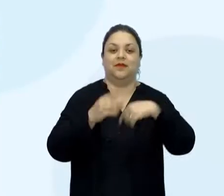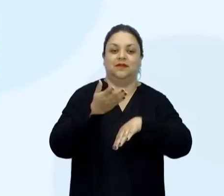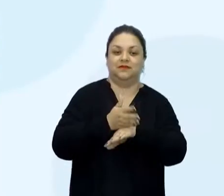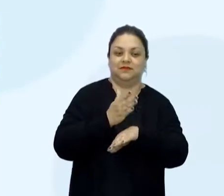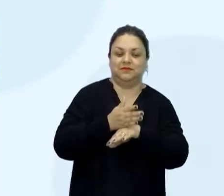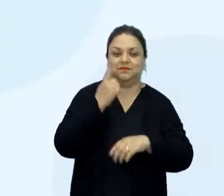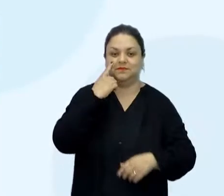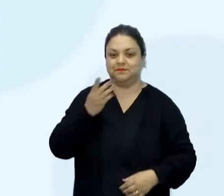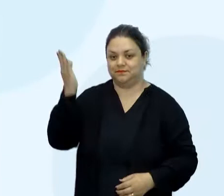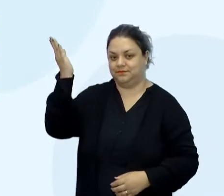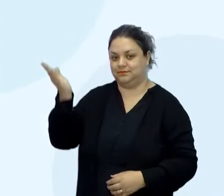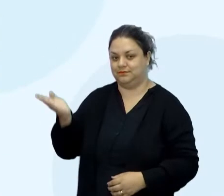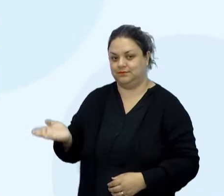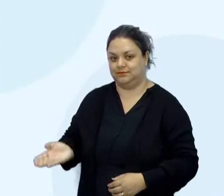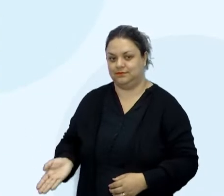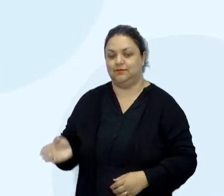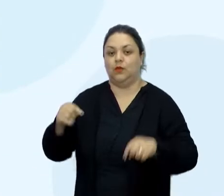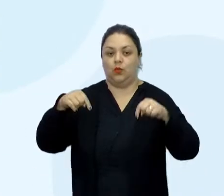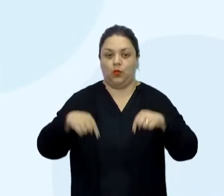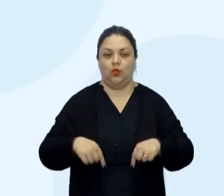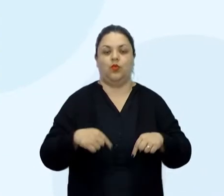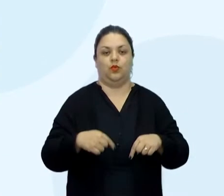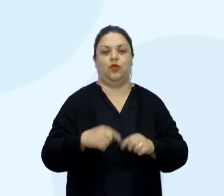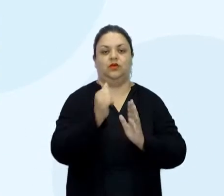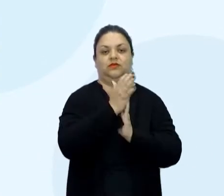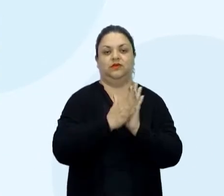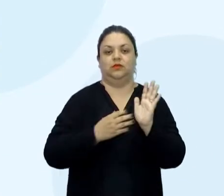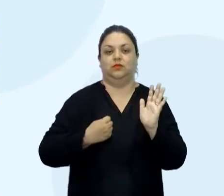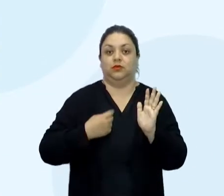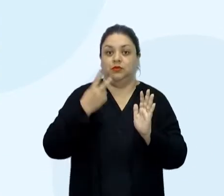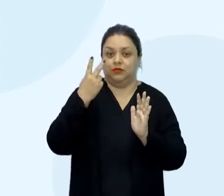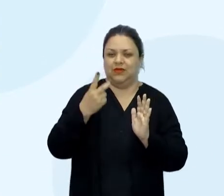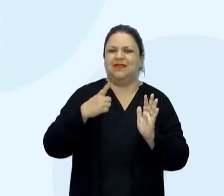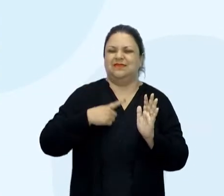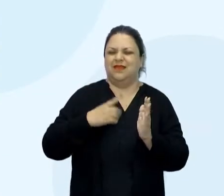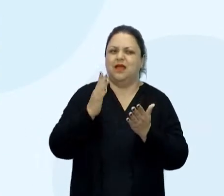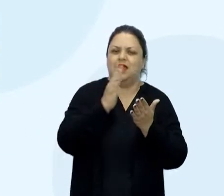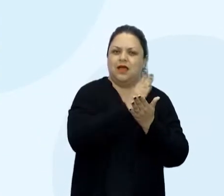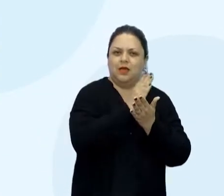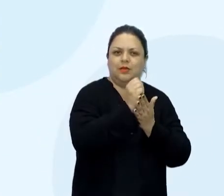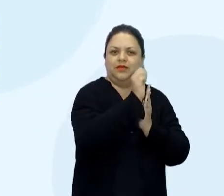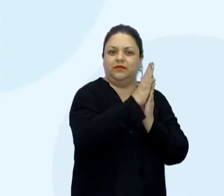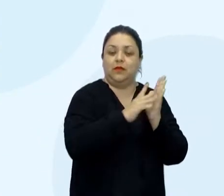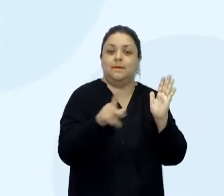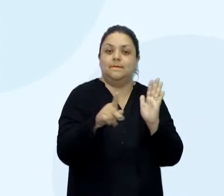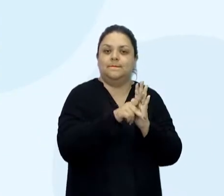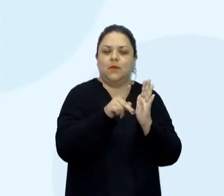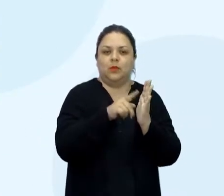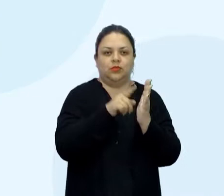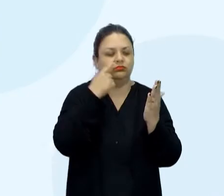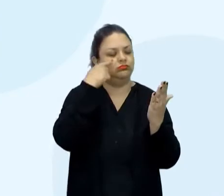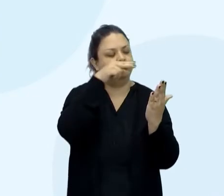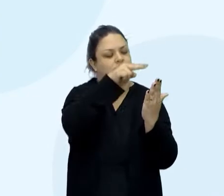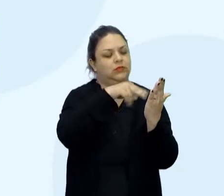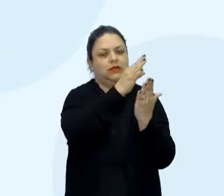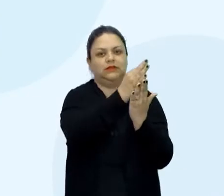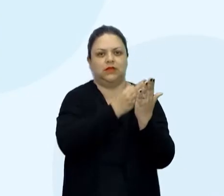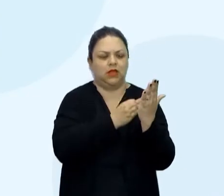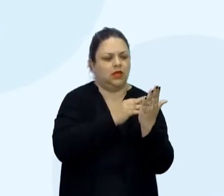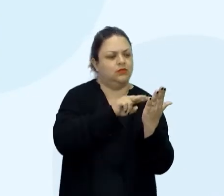pouquinho, nessa atividade 2 aí, vão ter atividades que vão ser de interpretação de textos, de divulgação